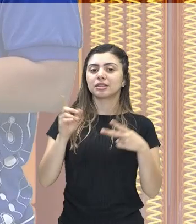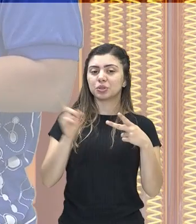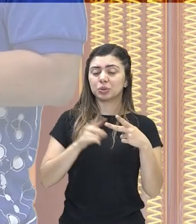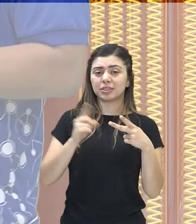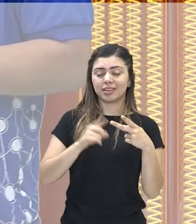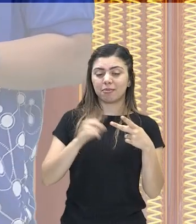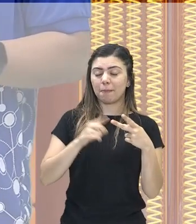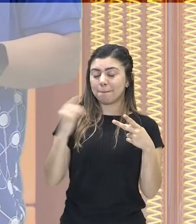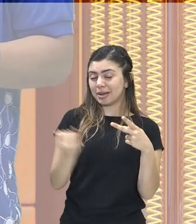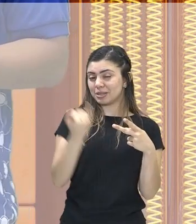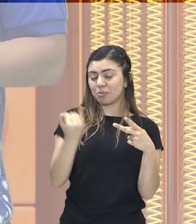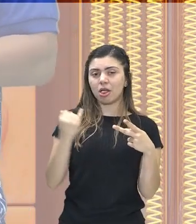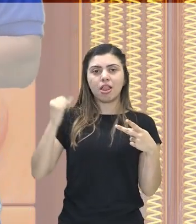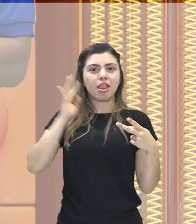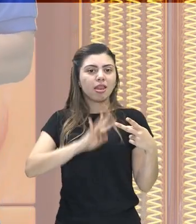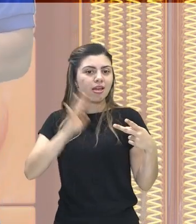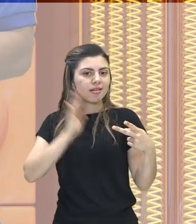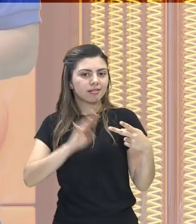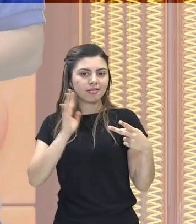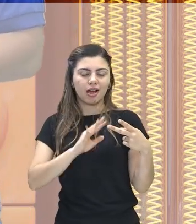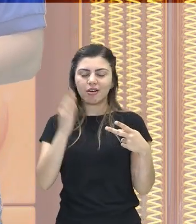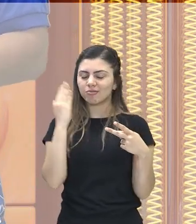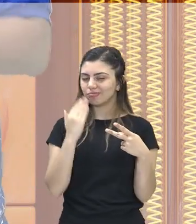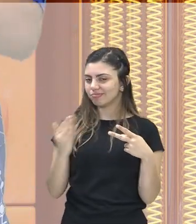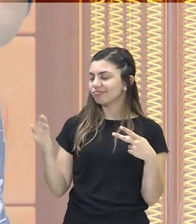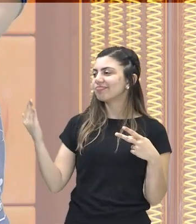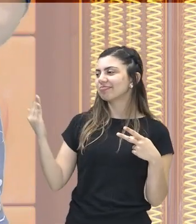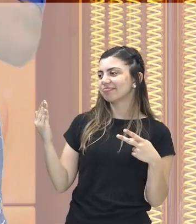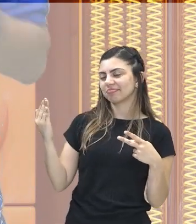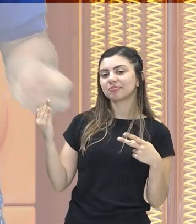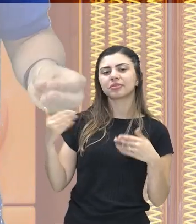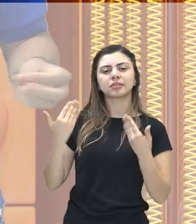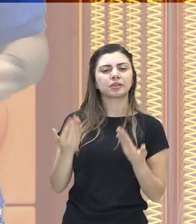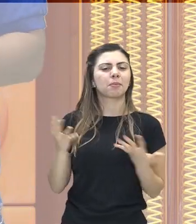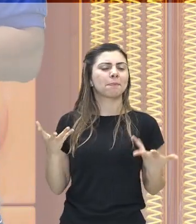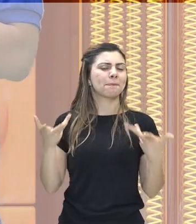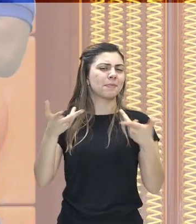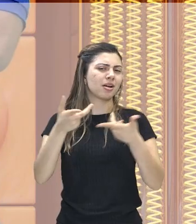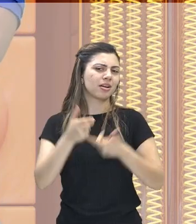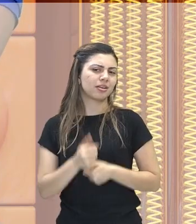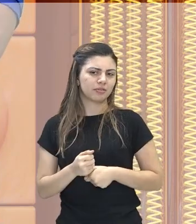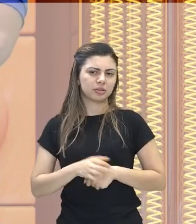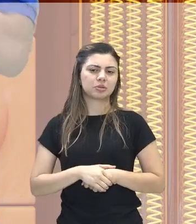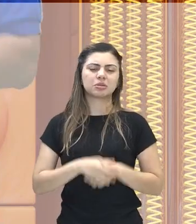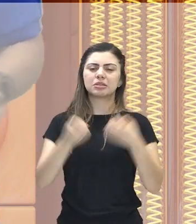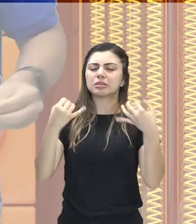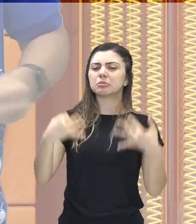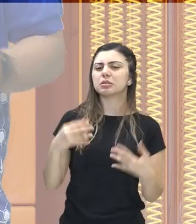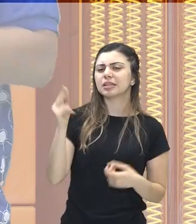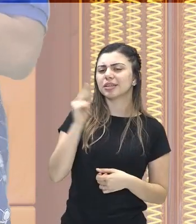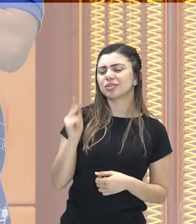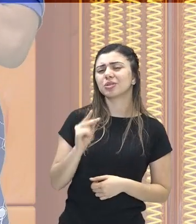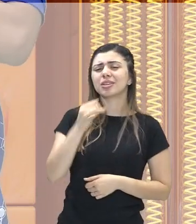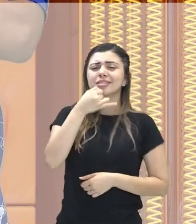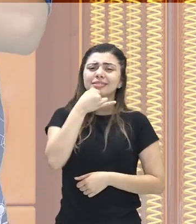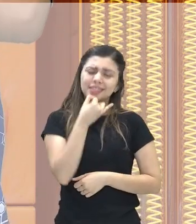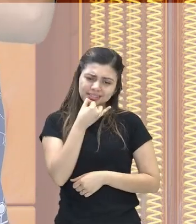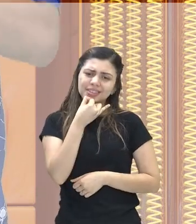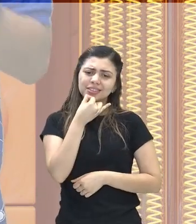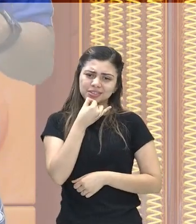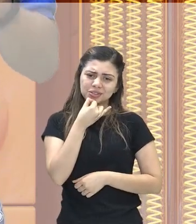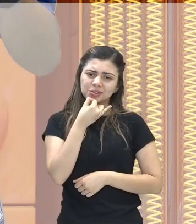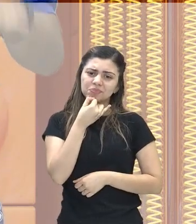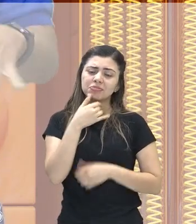para mim aqui é o Cafarnaum, né? Um filme aí libanês que ele é excelente, mostra uma história assim de muita tristeza.